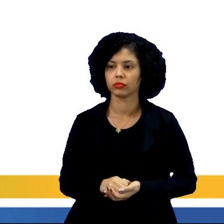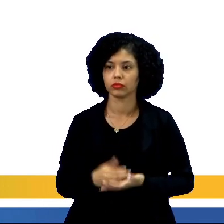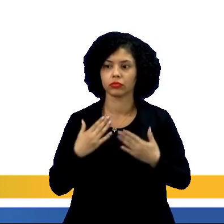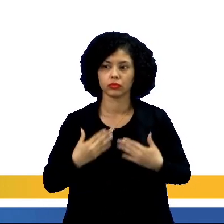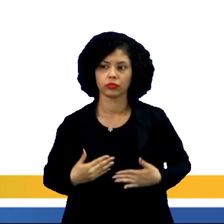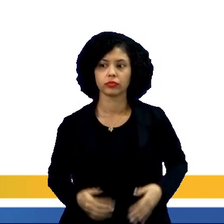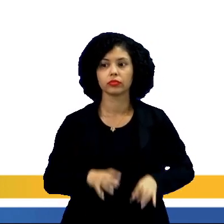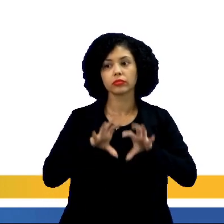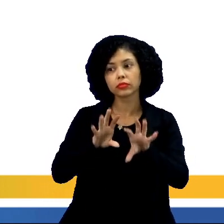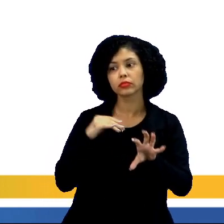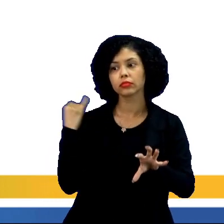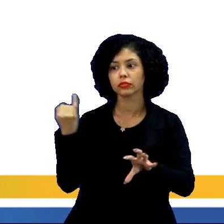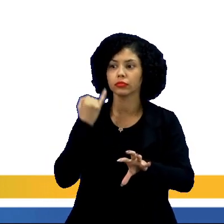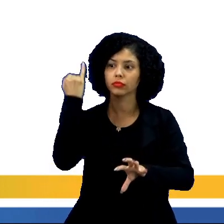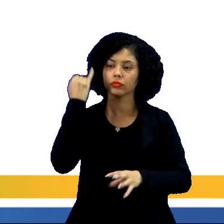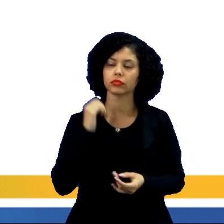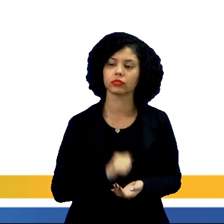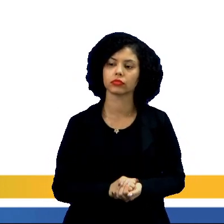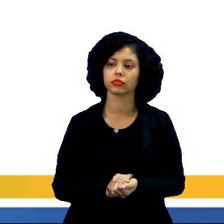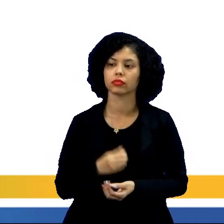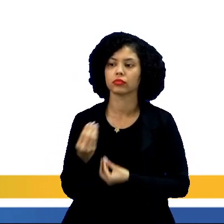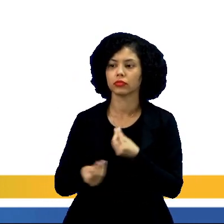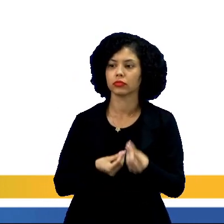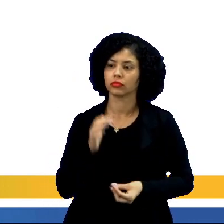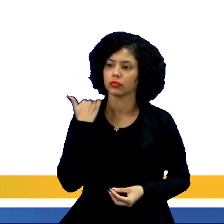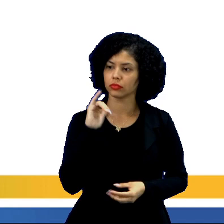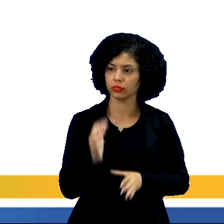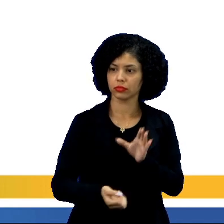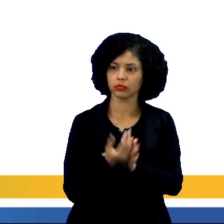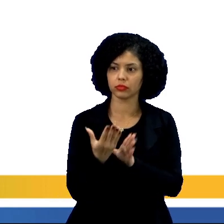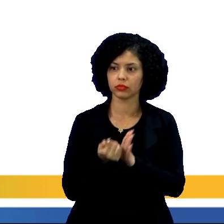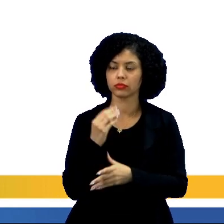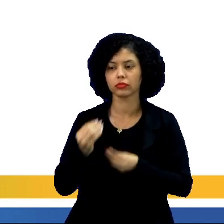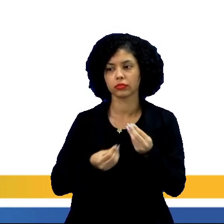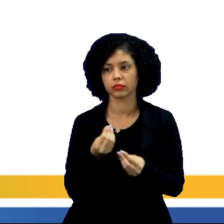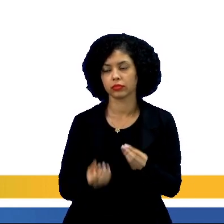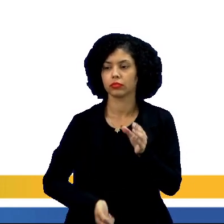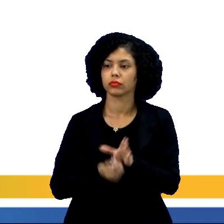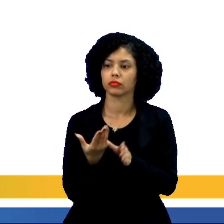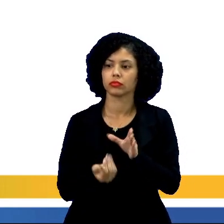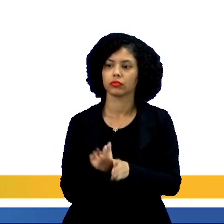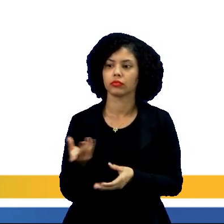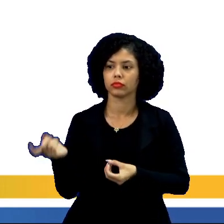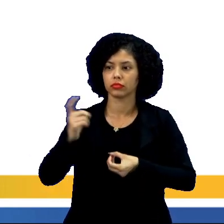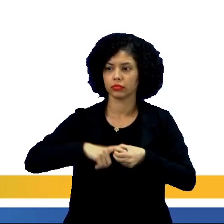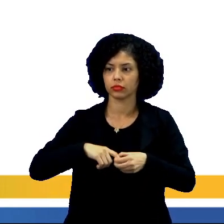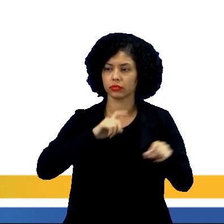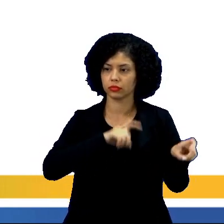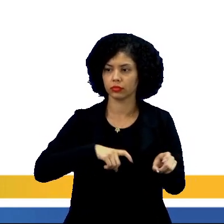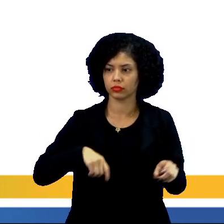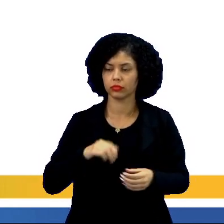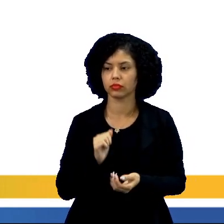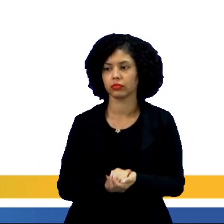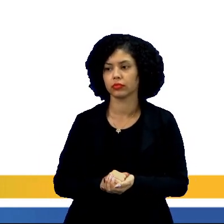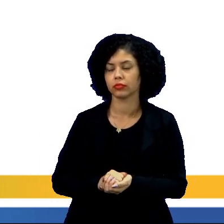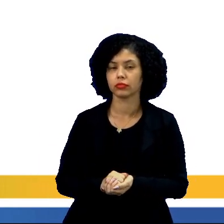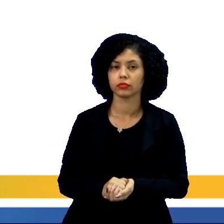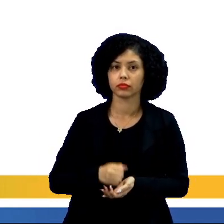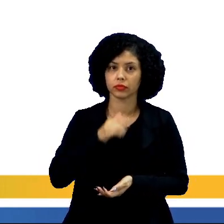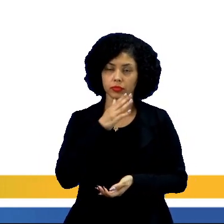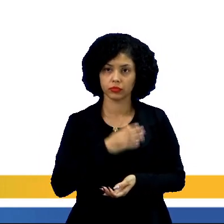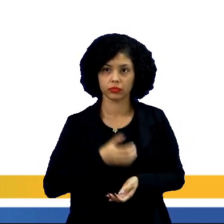funcionamento do organismo. Assim, ela é importante tanto para gerar energia, quanto nas produções voltadas para a